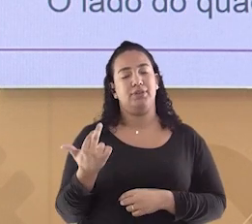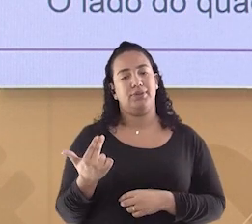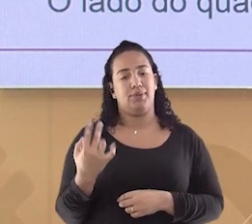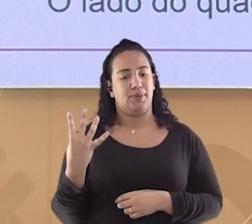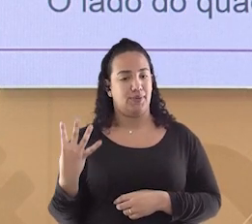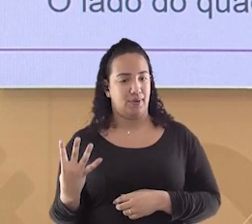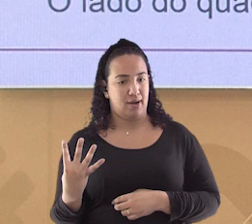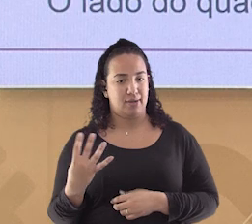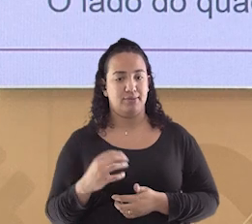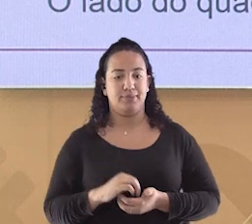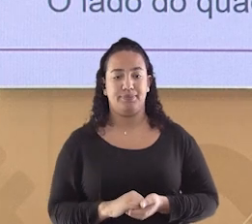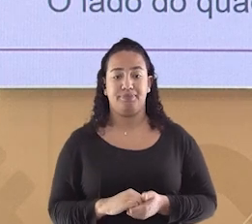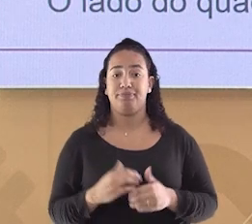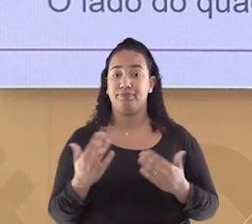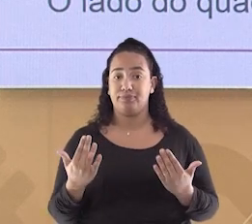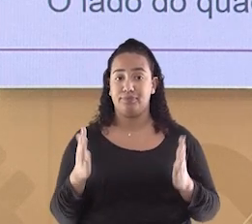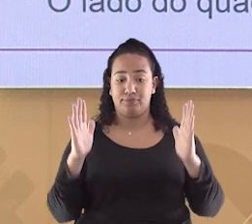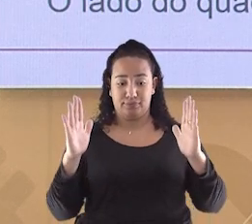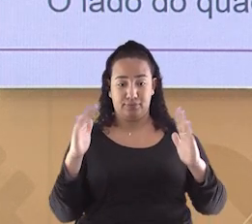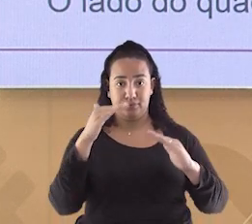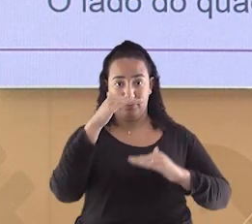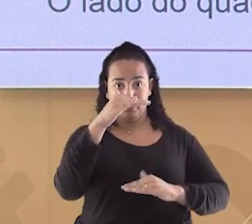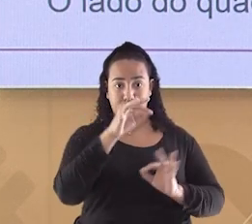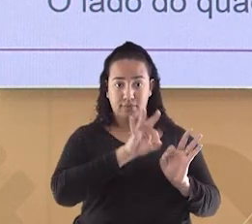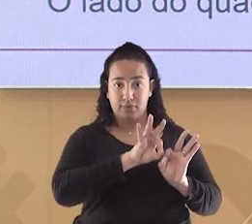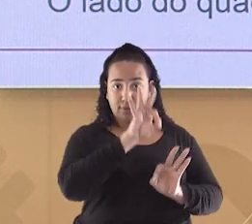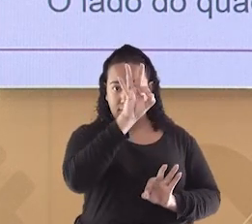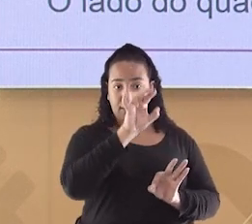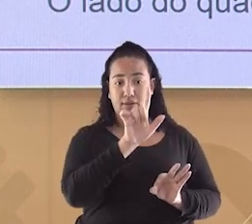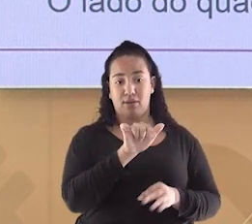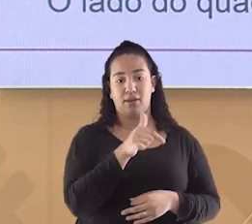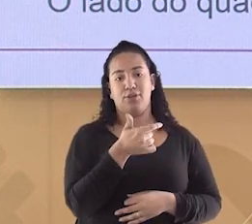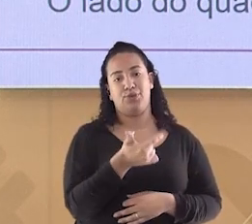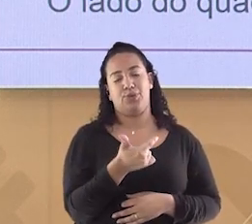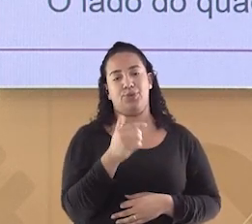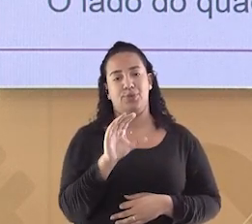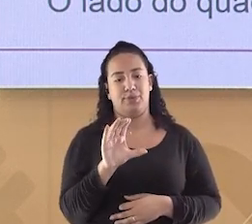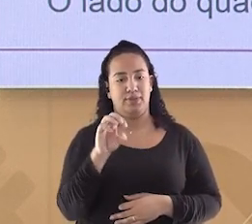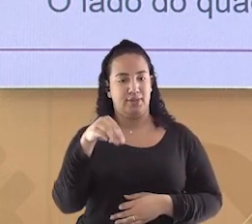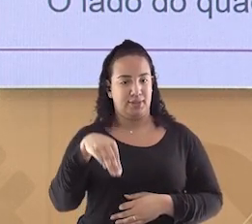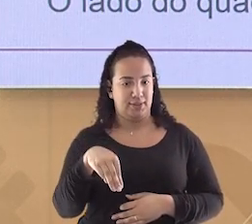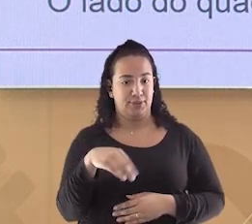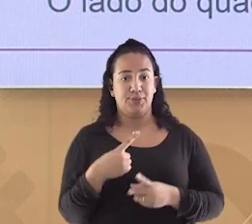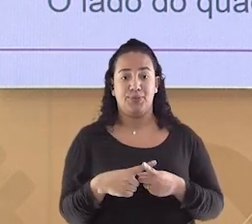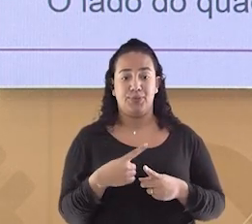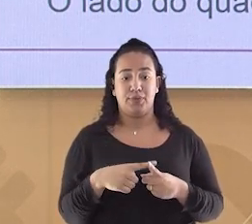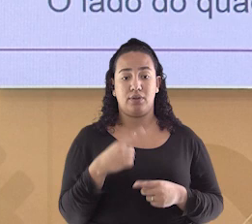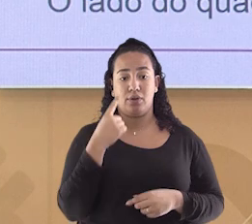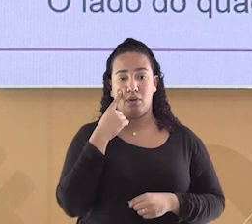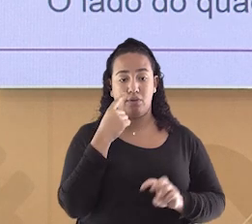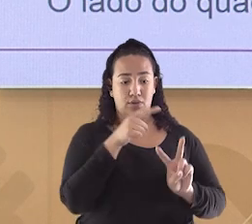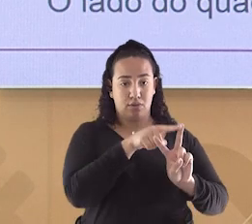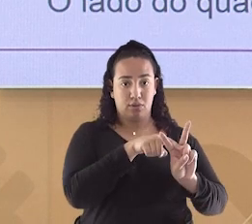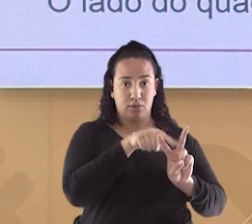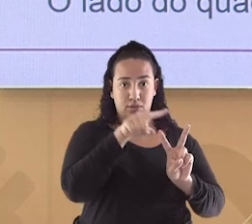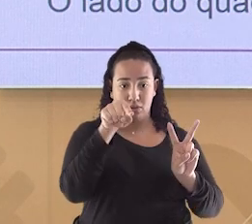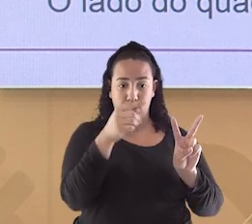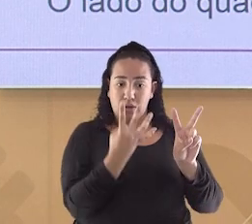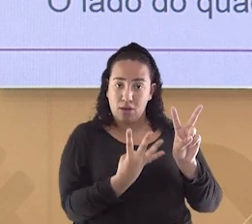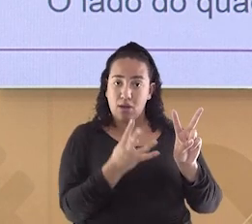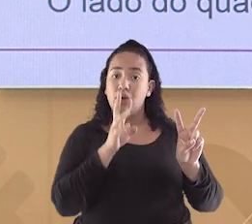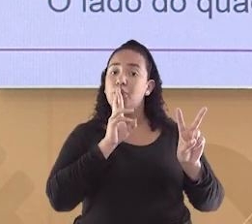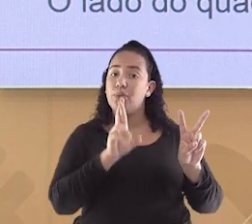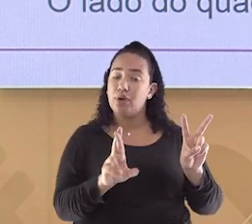vezes 2, é 4. Com isso, temos que o lado do quadrado é igual a 2 centímetros,